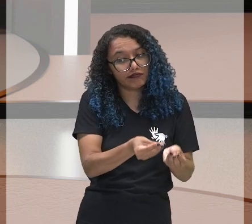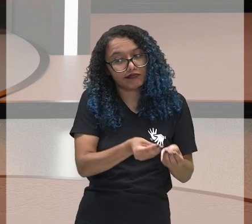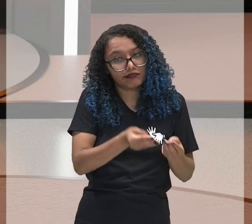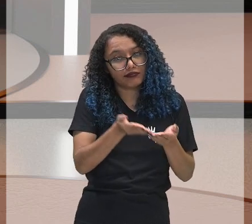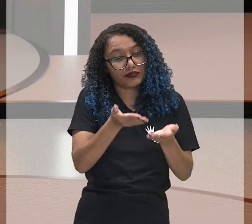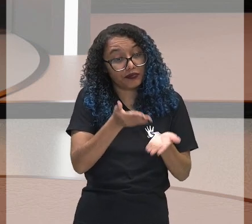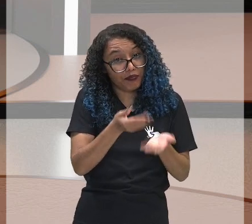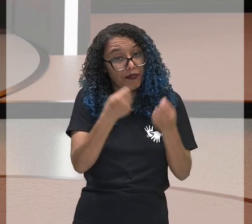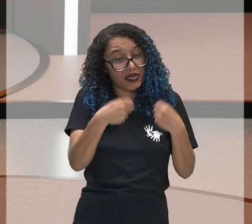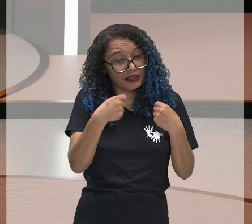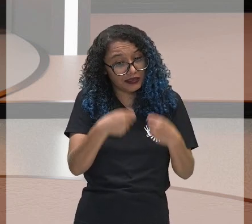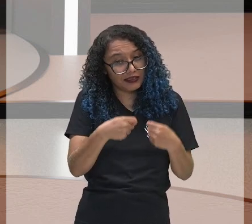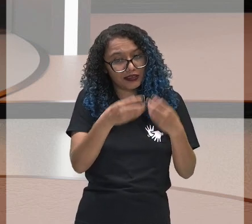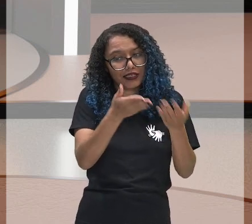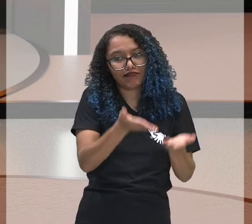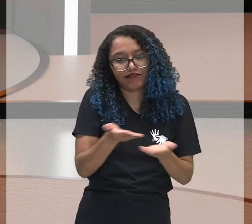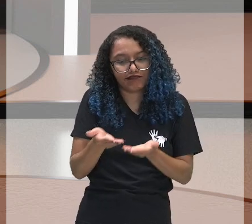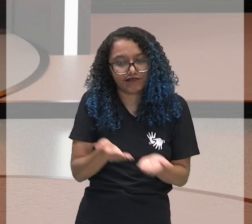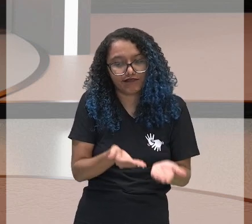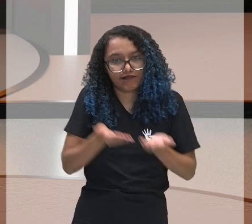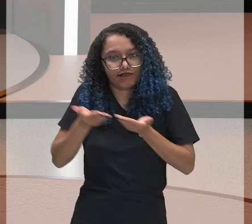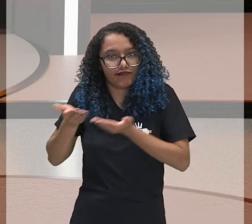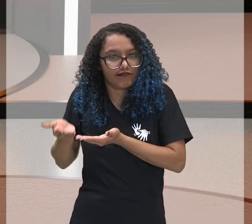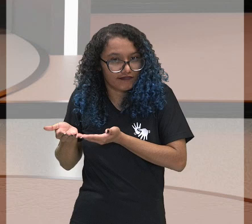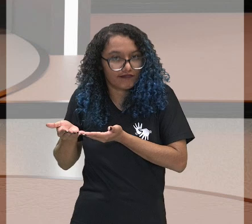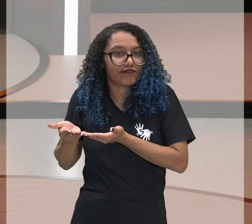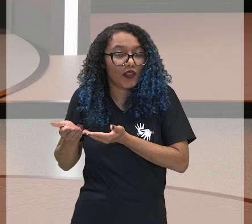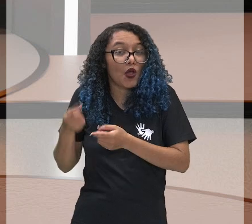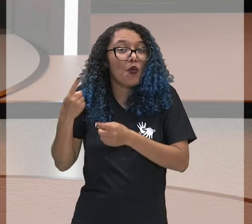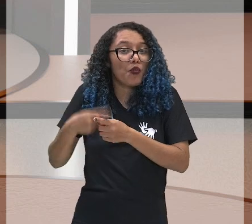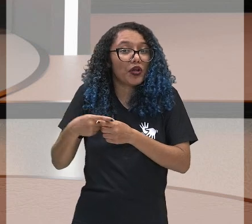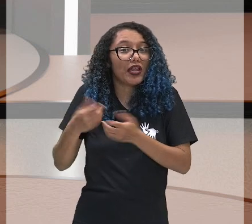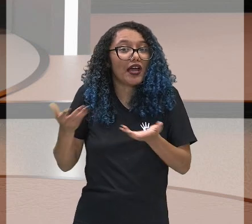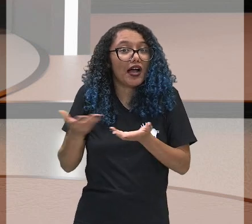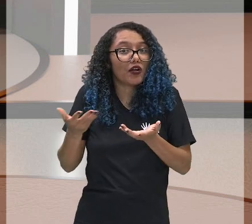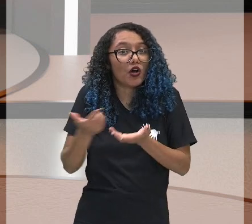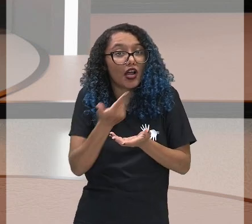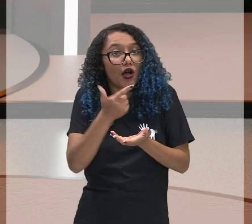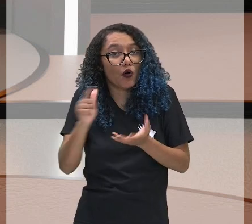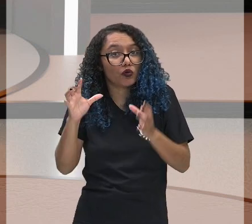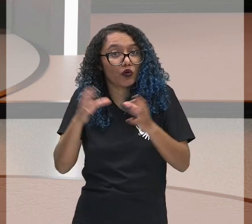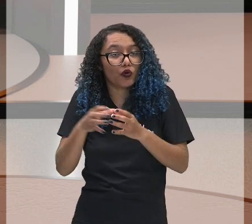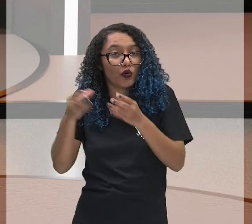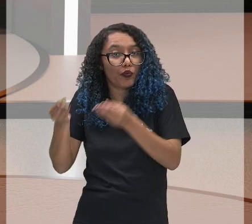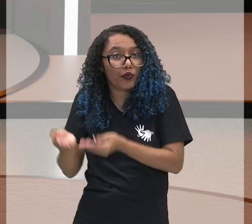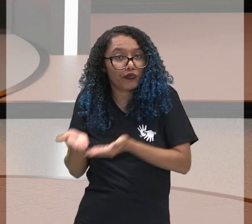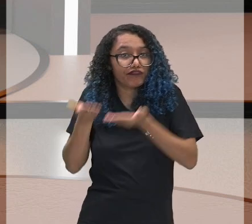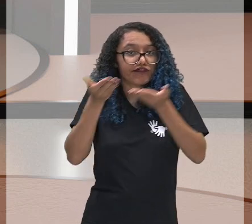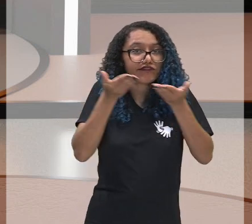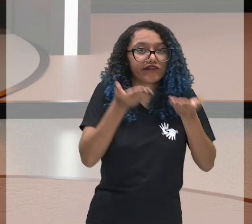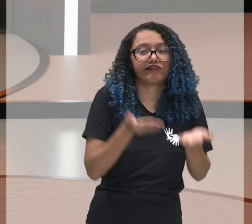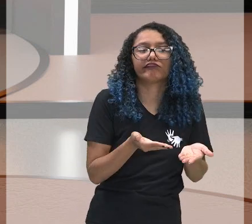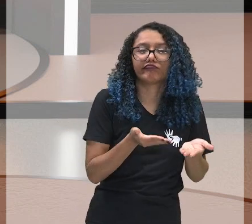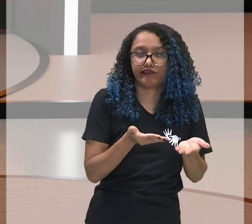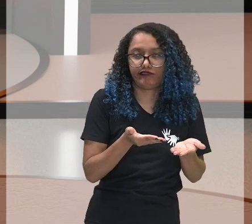elegantemente retirar-se da sua casa, porque membros da corte portuguesa vão utilizá-la como moradia. Isso é impensado nos